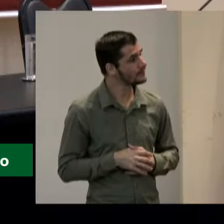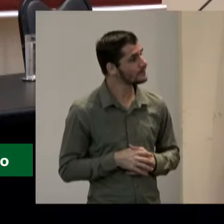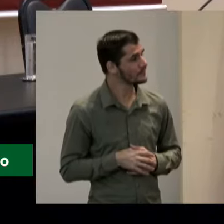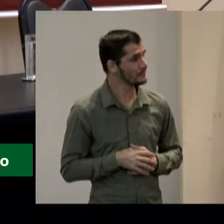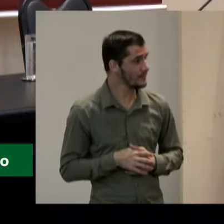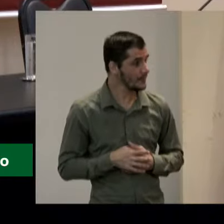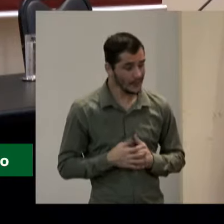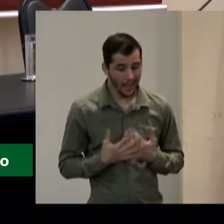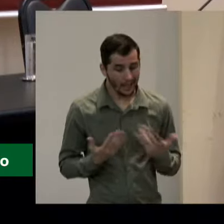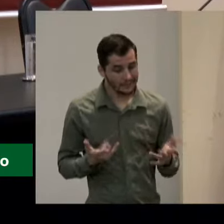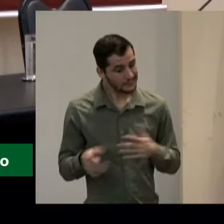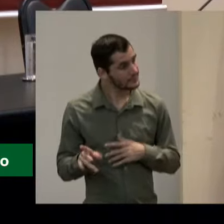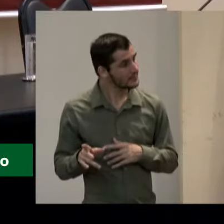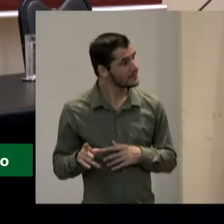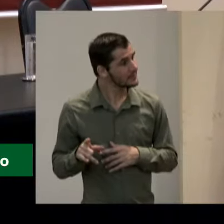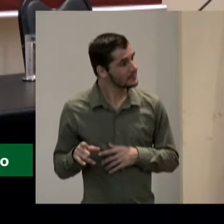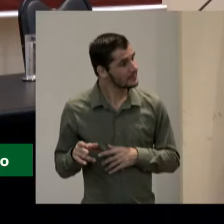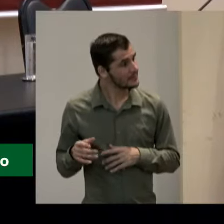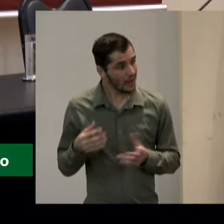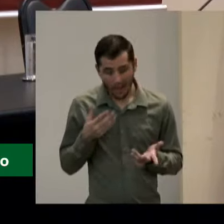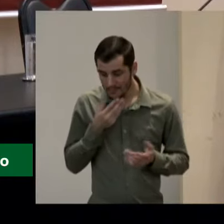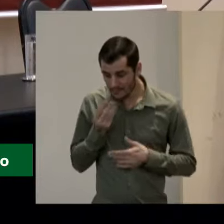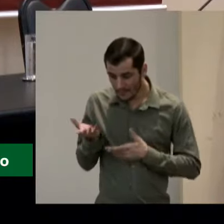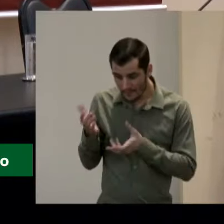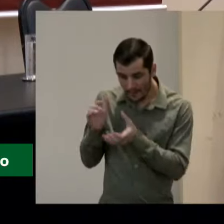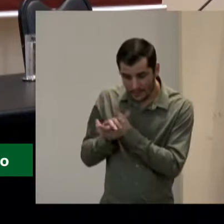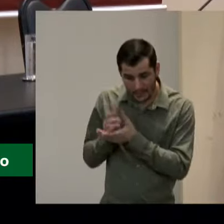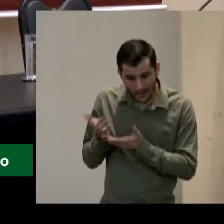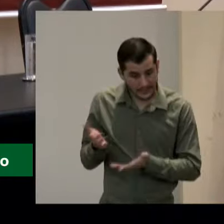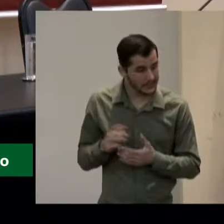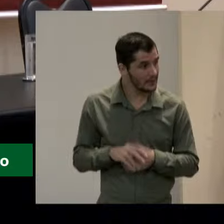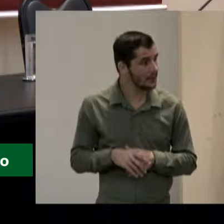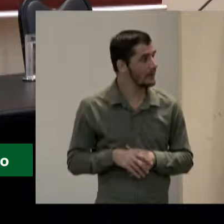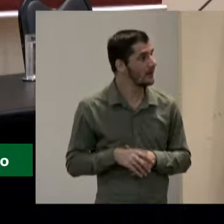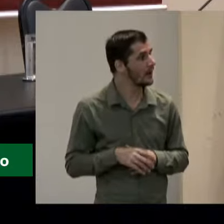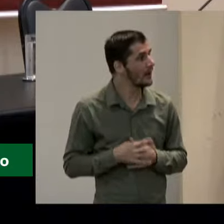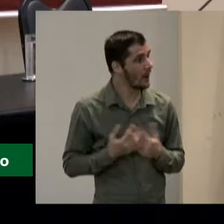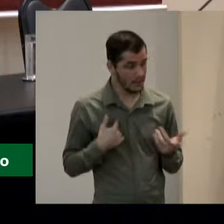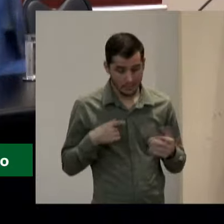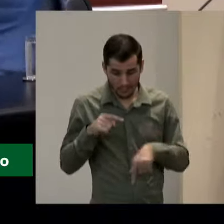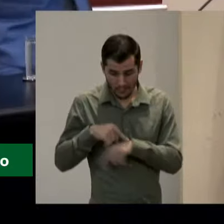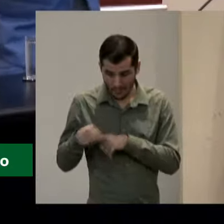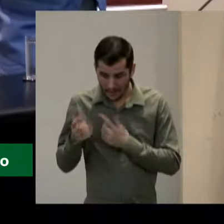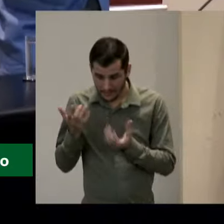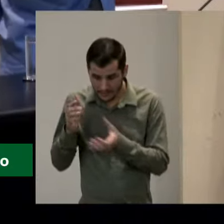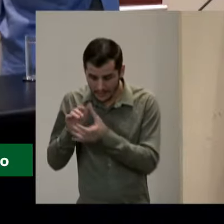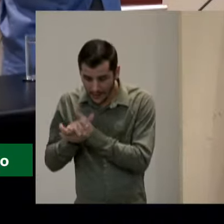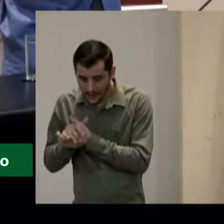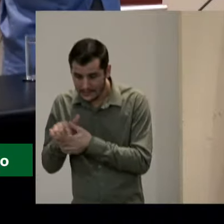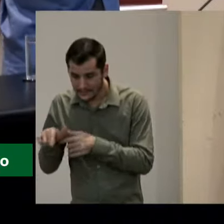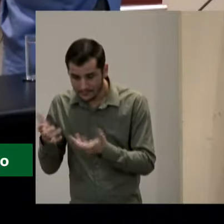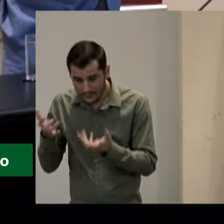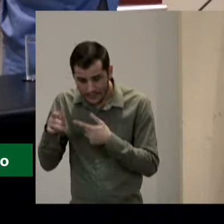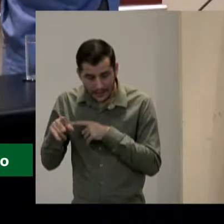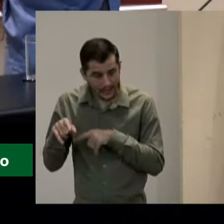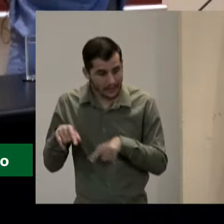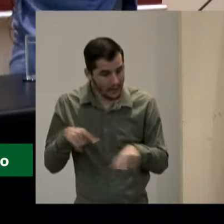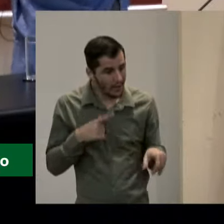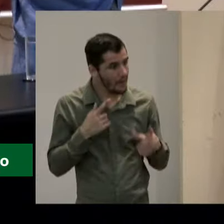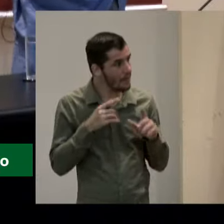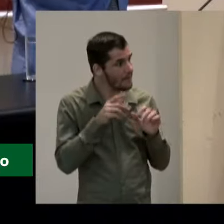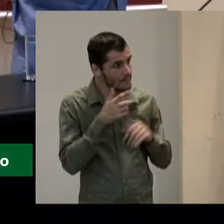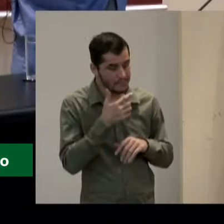E aí ela: eu casei com essa aí, ó. E eu falei com ele que quando eu casasse com ele, eu queria que ele fosse me buscar na casa dos meus pais a